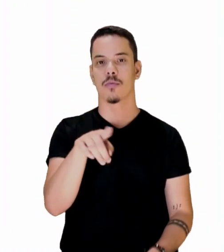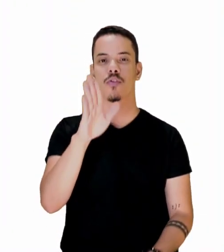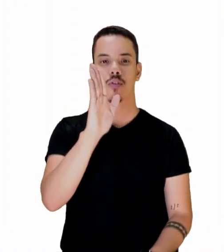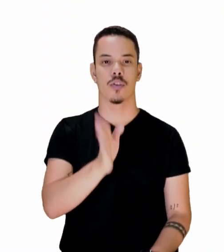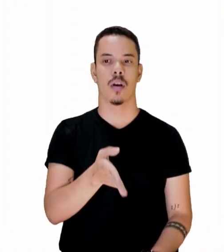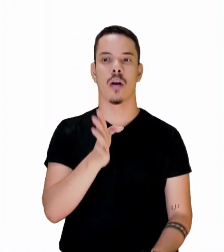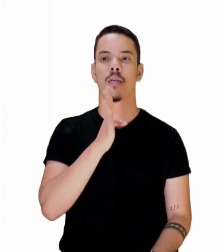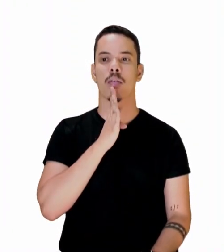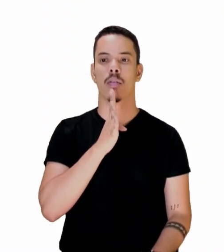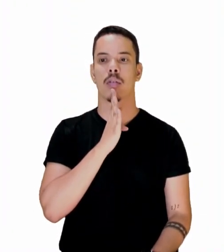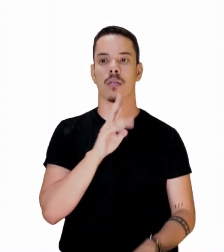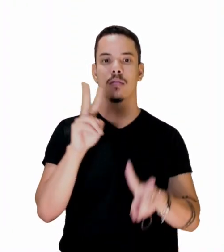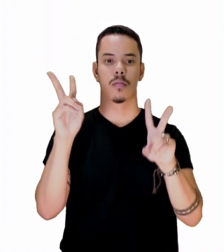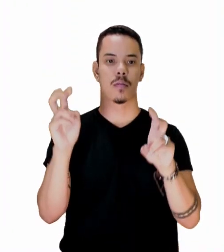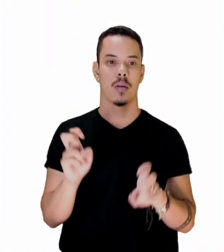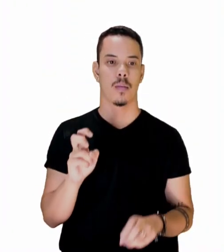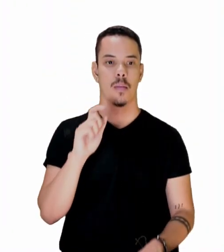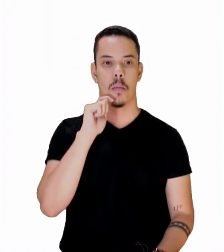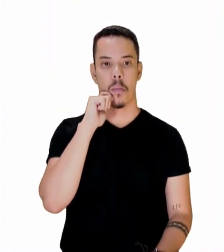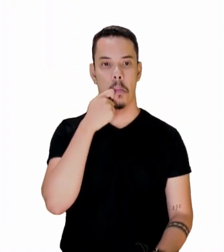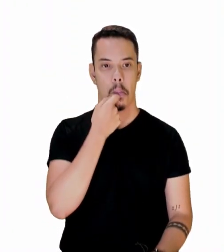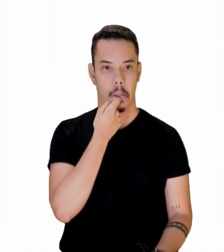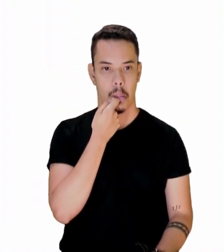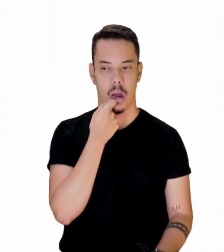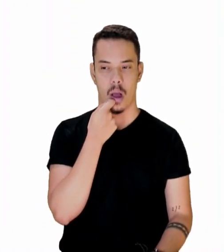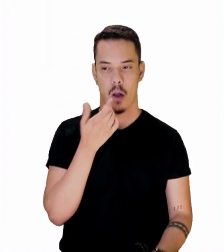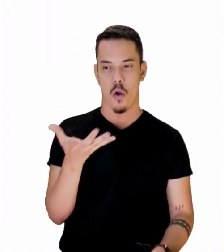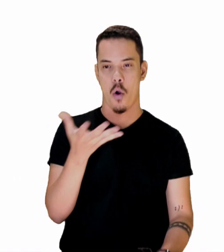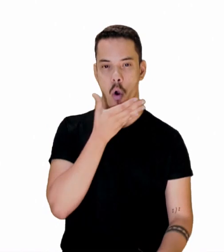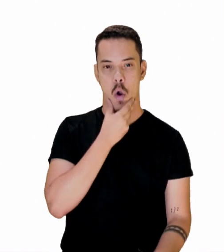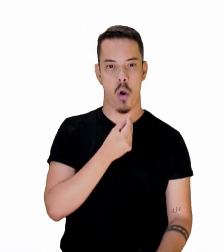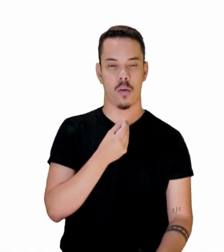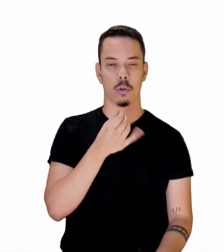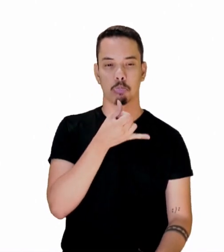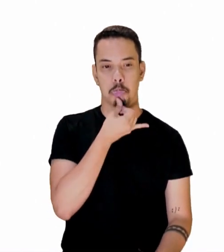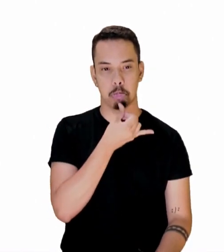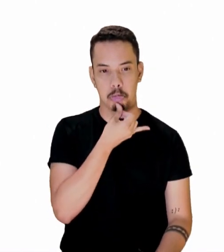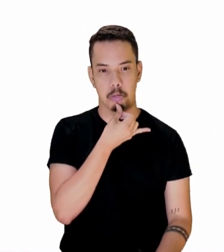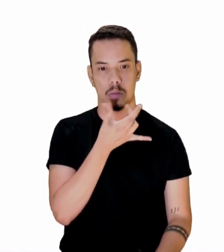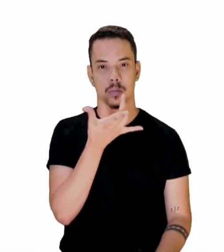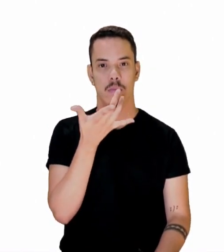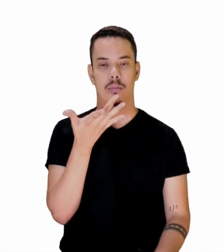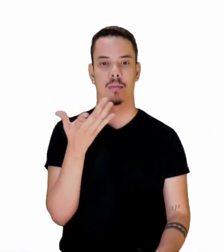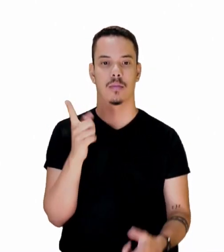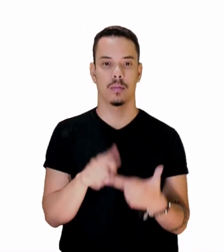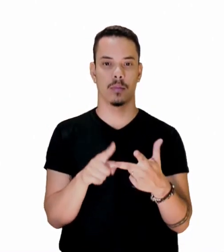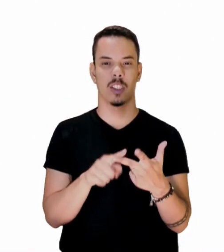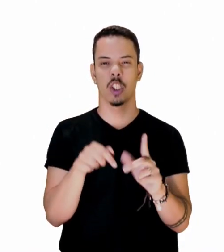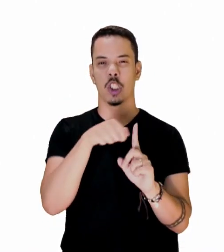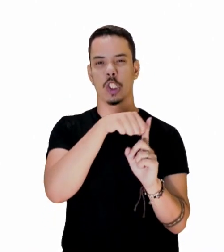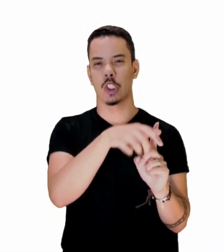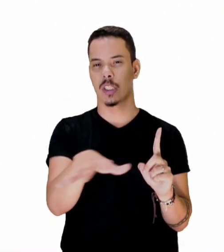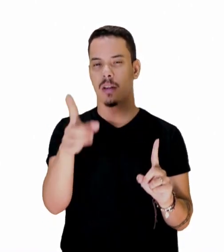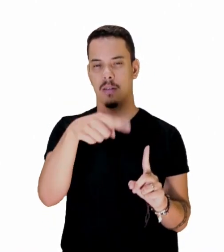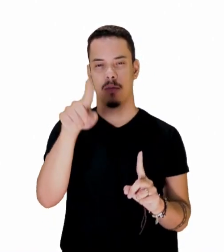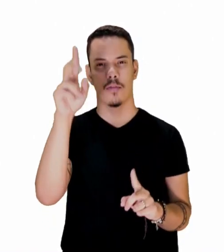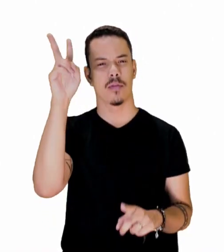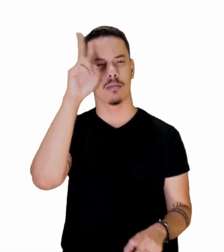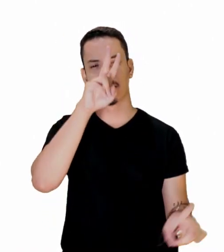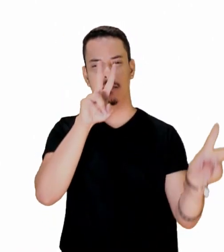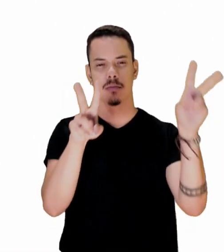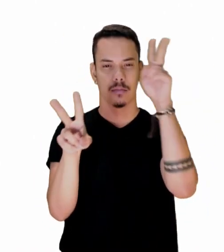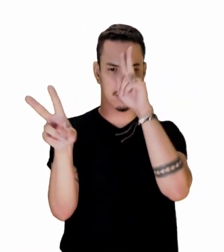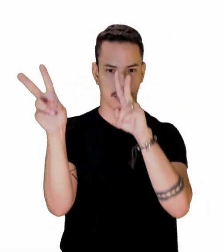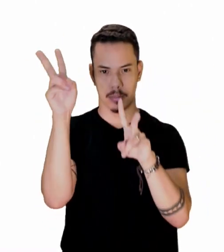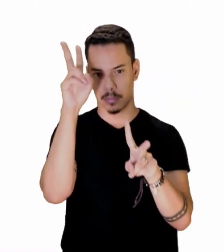conhece, né? Da questão do pão, o que quer dizer homem bonito, borocochô, tristinho. Aí você vai olhando com calma, vai lembrando qual é a gíria que